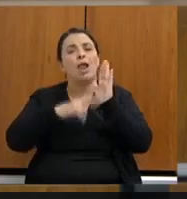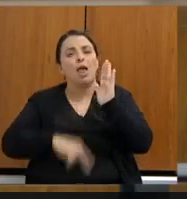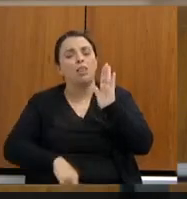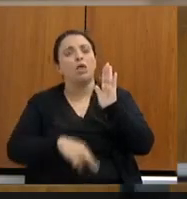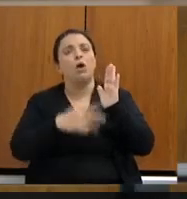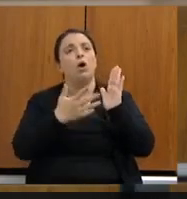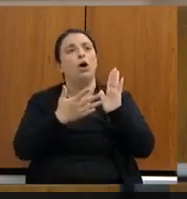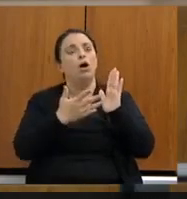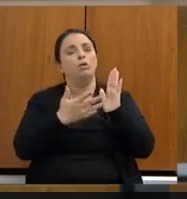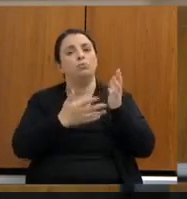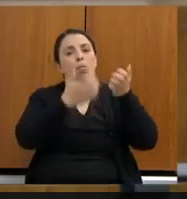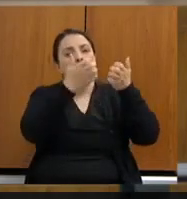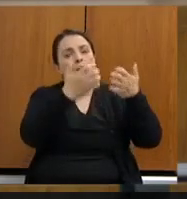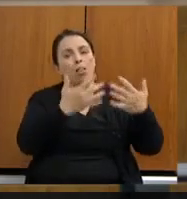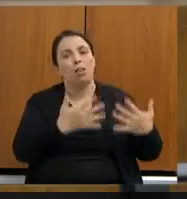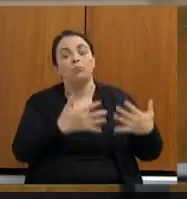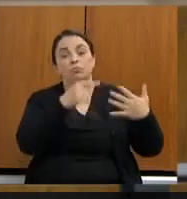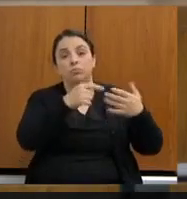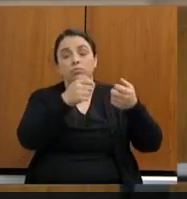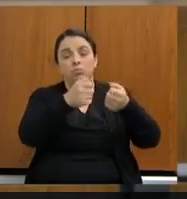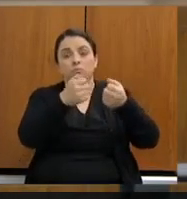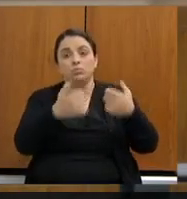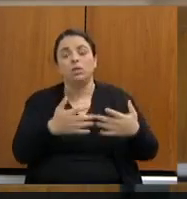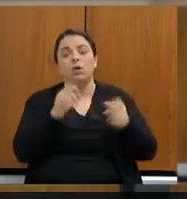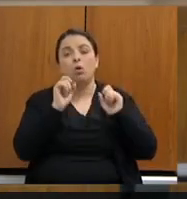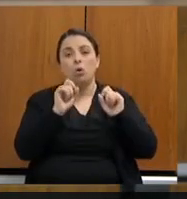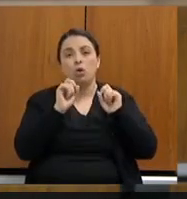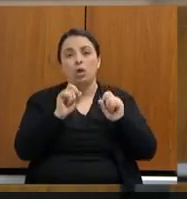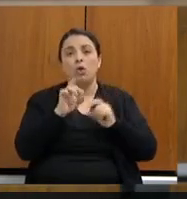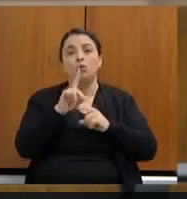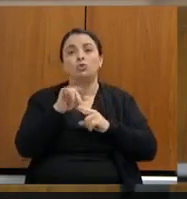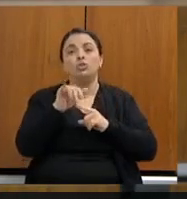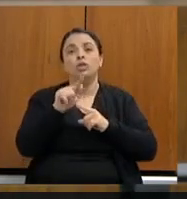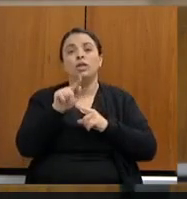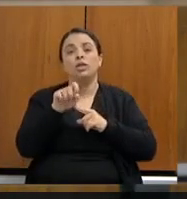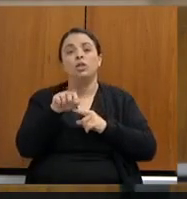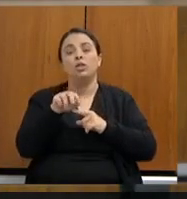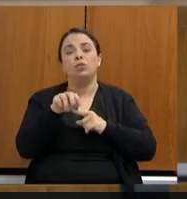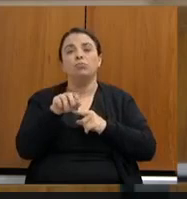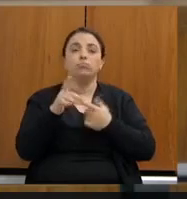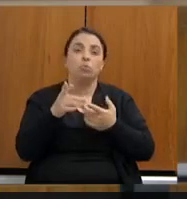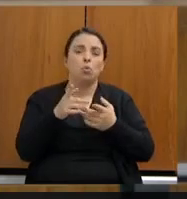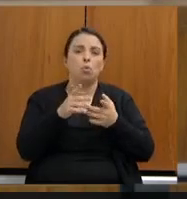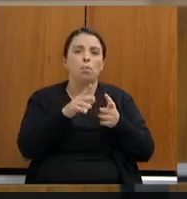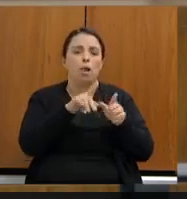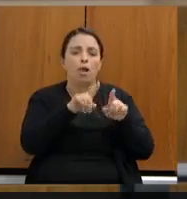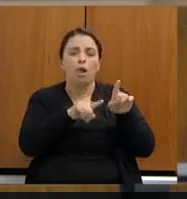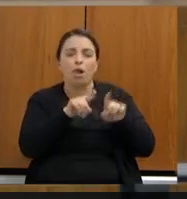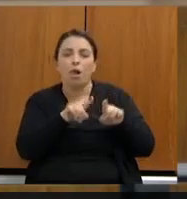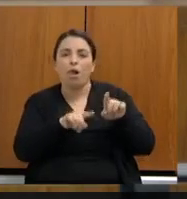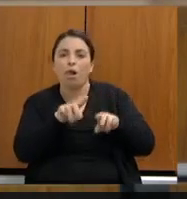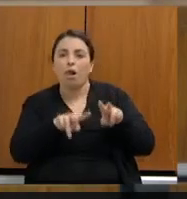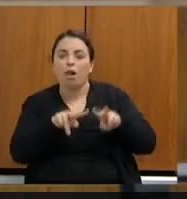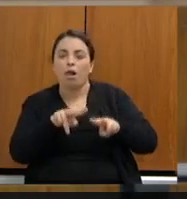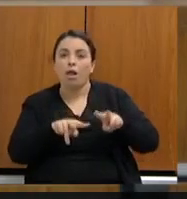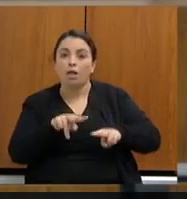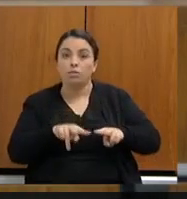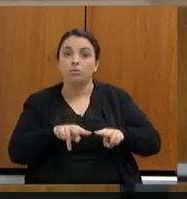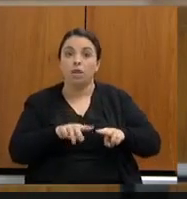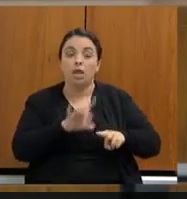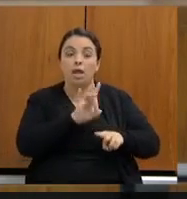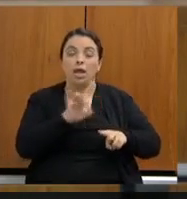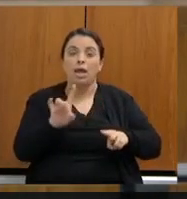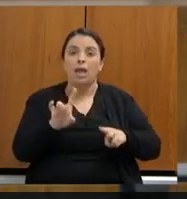audiência é ele tá dizendo de um diagnóstico que está sendo feito nas unidades para classificar as